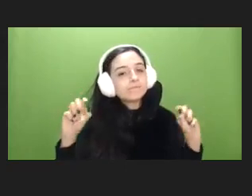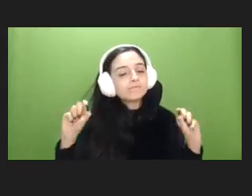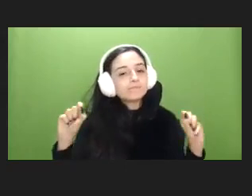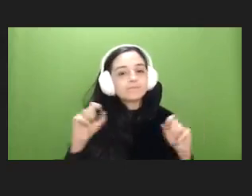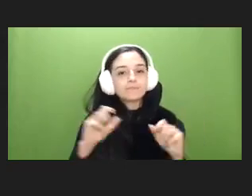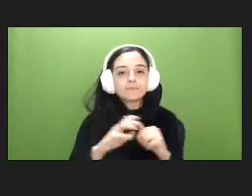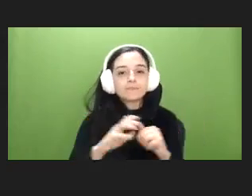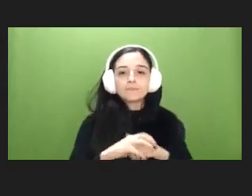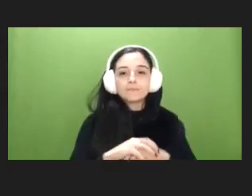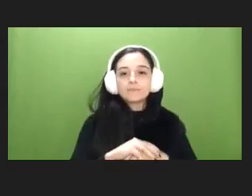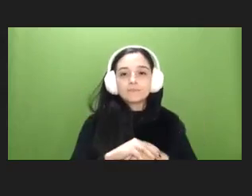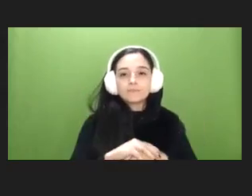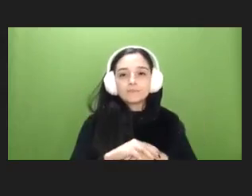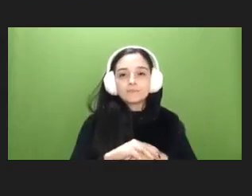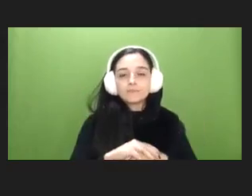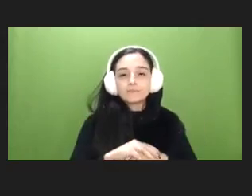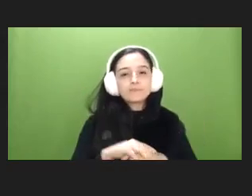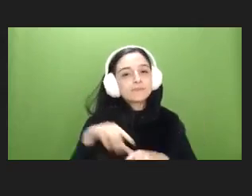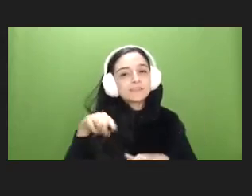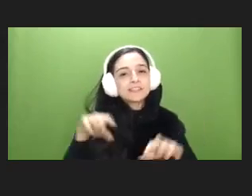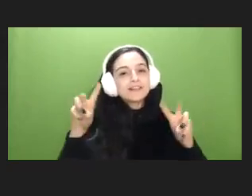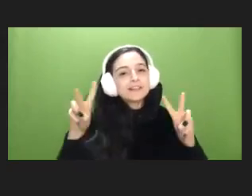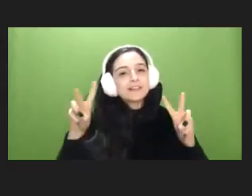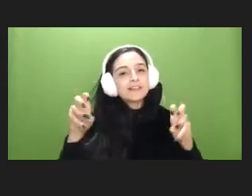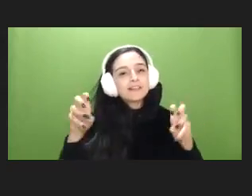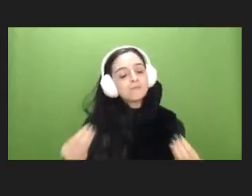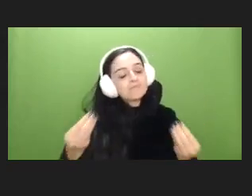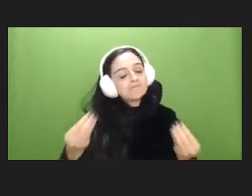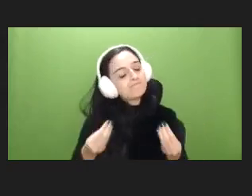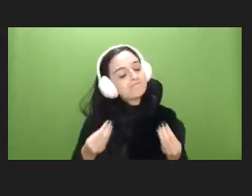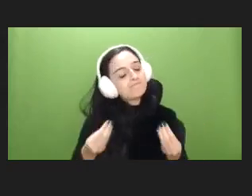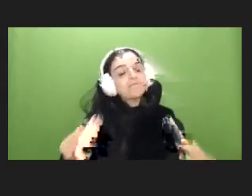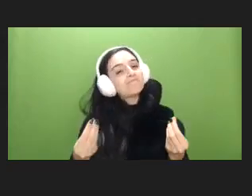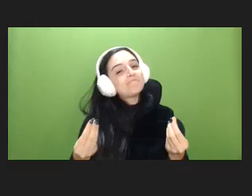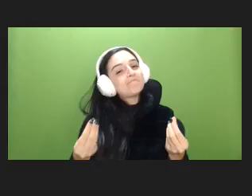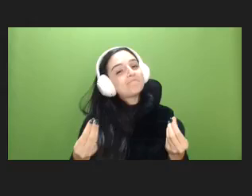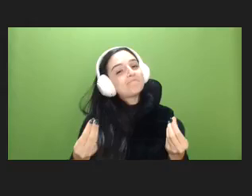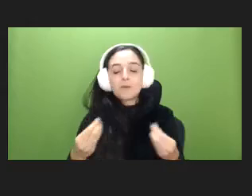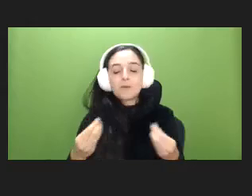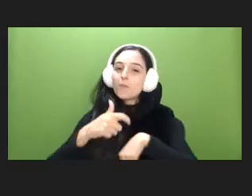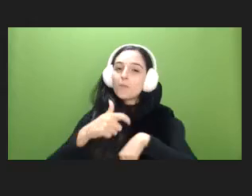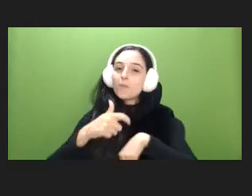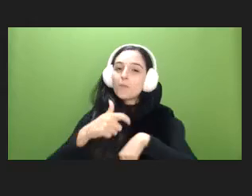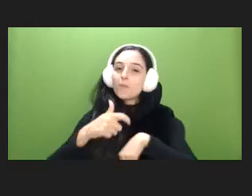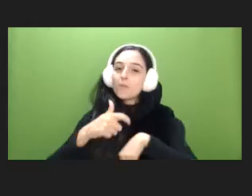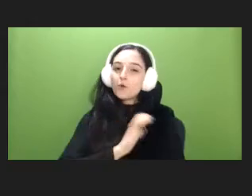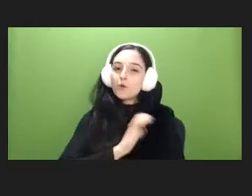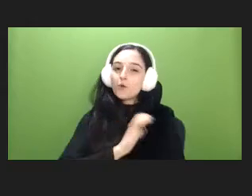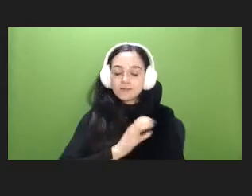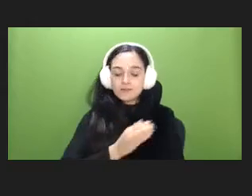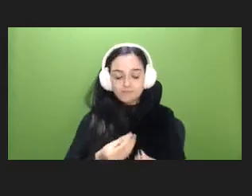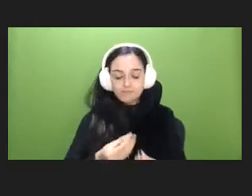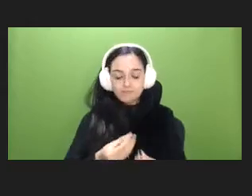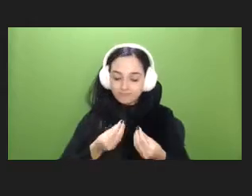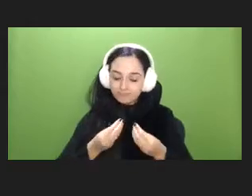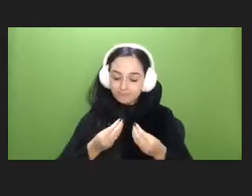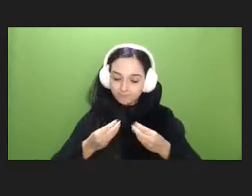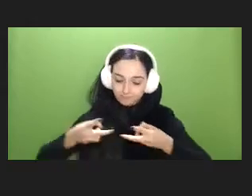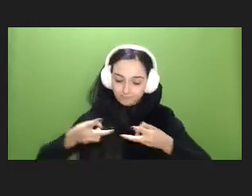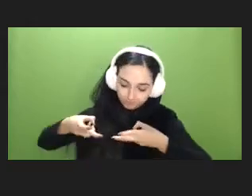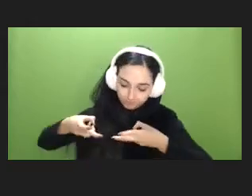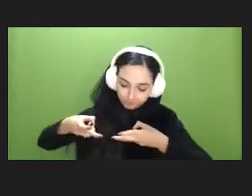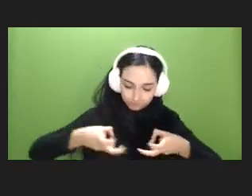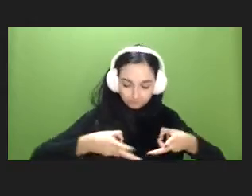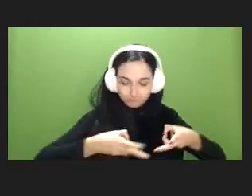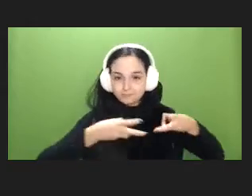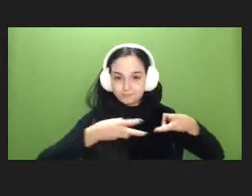Achei muito bacana o título que foi dado, né? Quando o coração dá sinais. Tem tudo a ver com essa questão também do uso